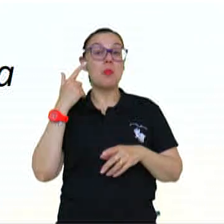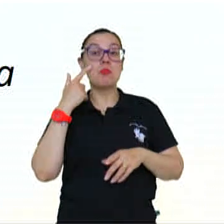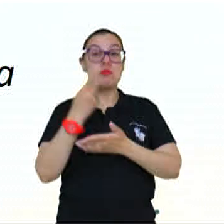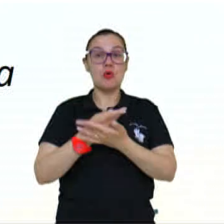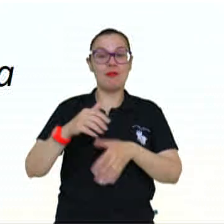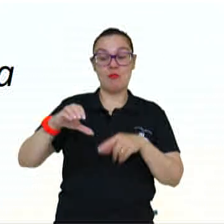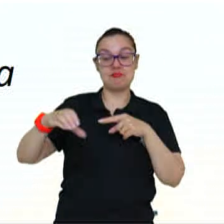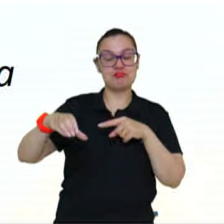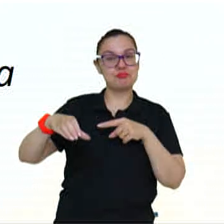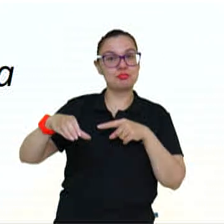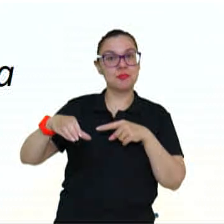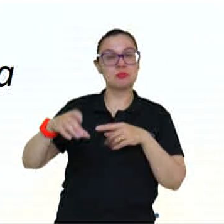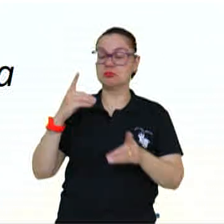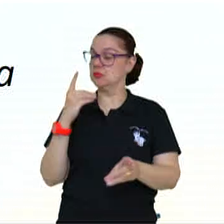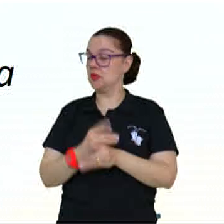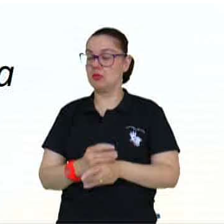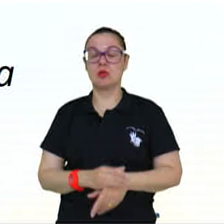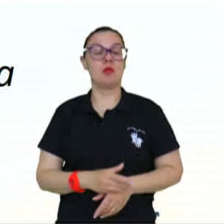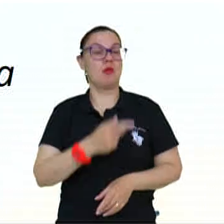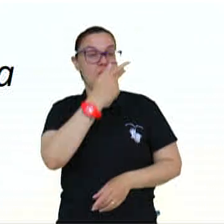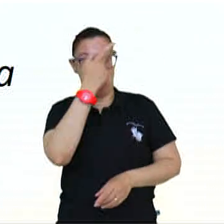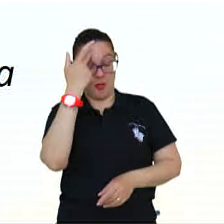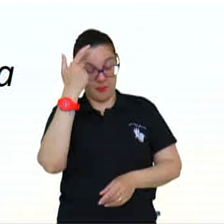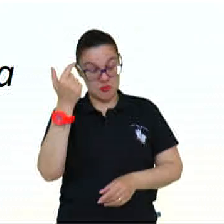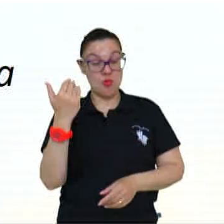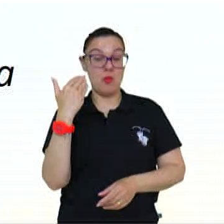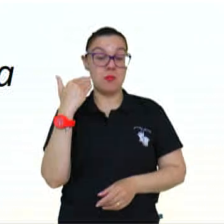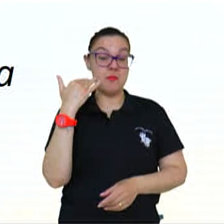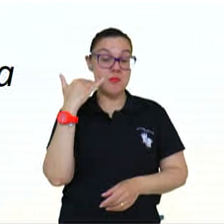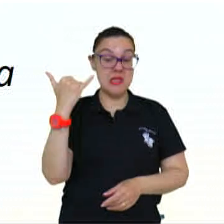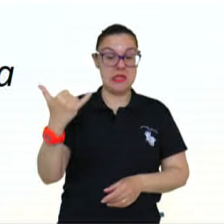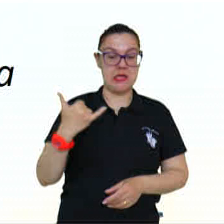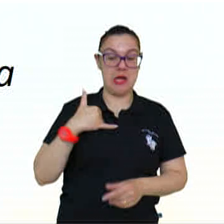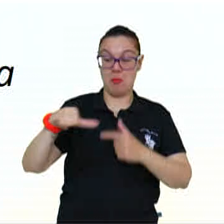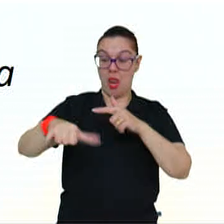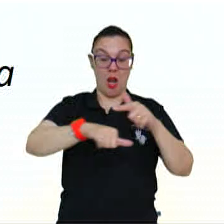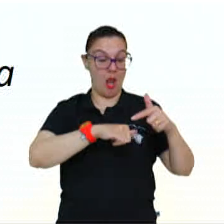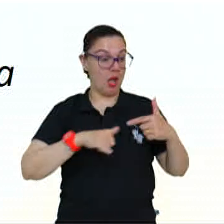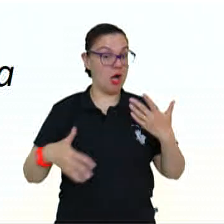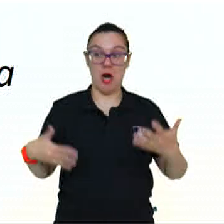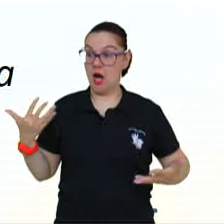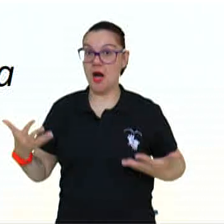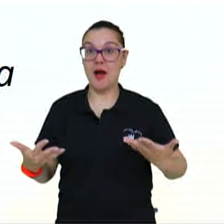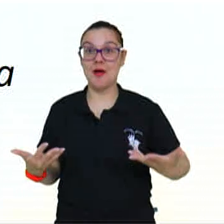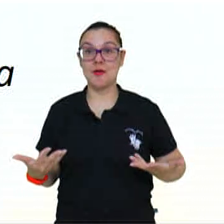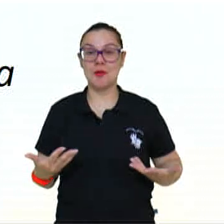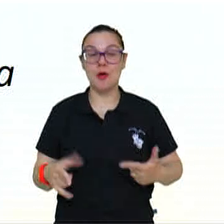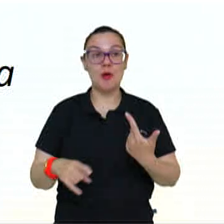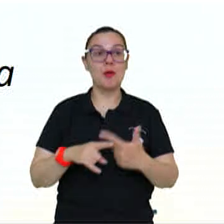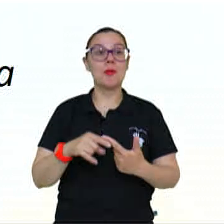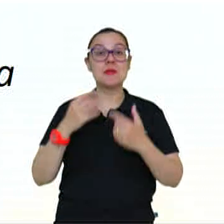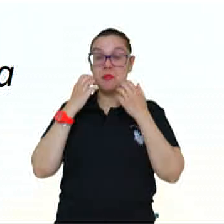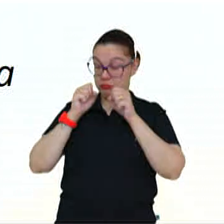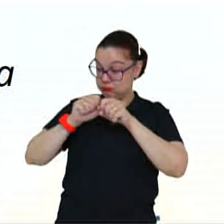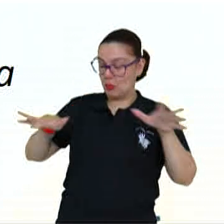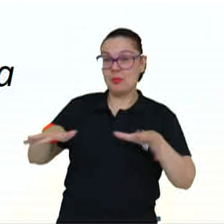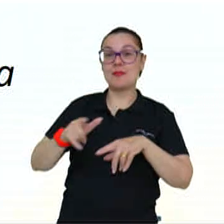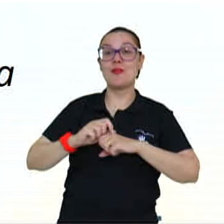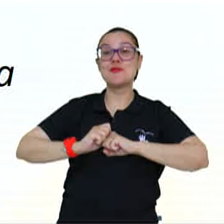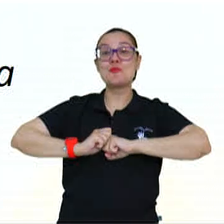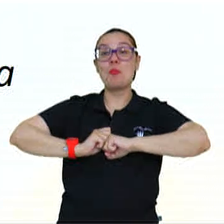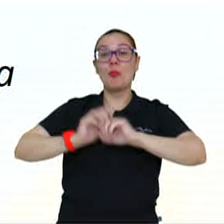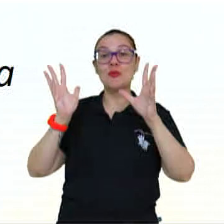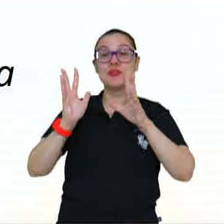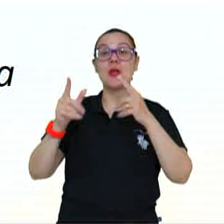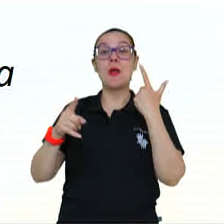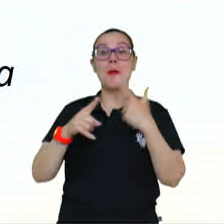Não achava. Era só alguém me chamar e todo mundo em torno já saía correndo. Quer dizer, só quando eu tocava já saía todo mundo correndo, pensando